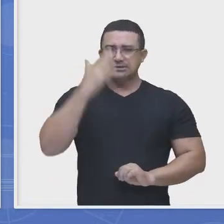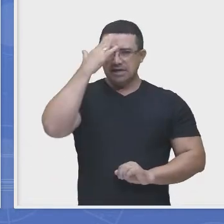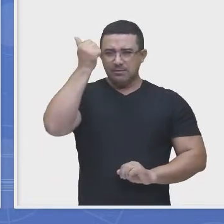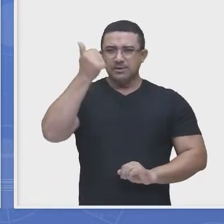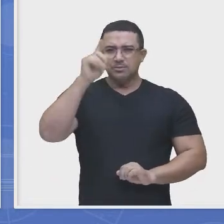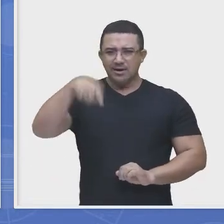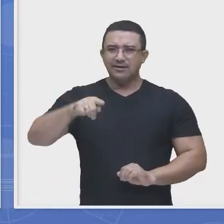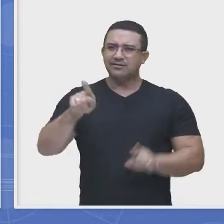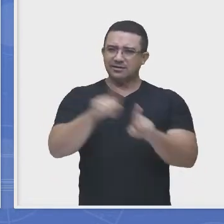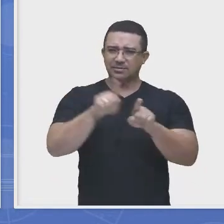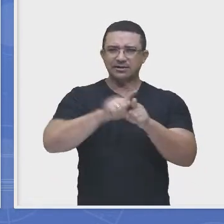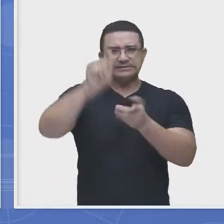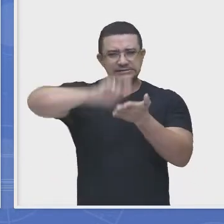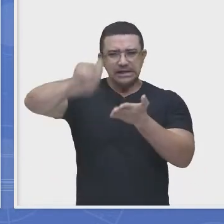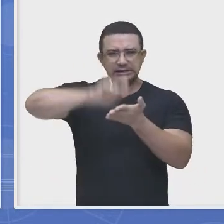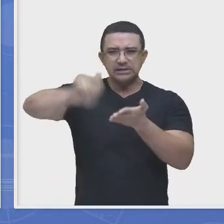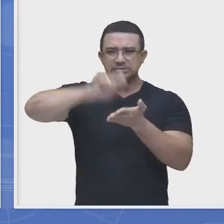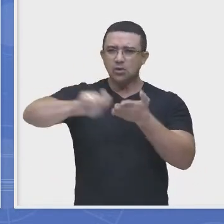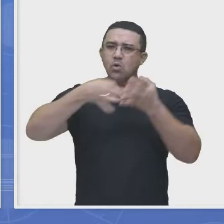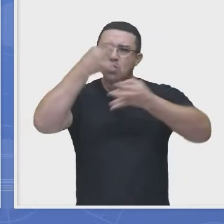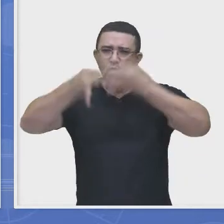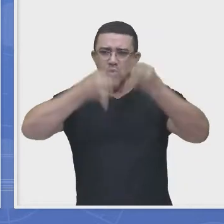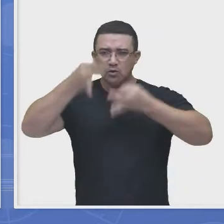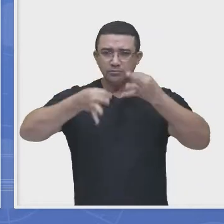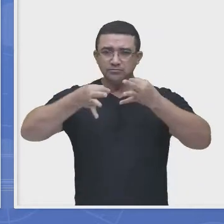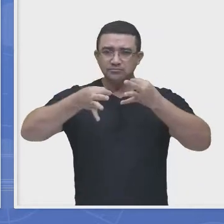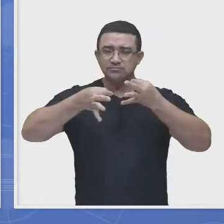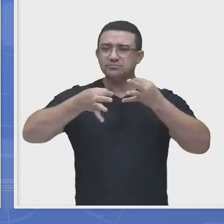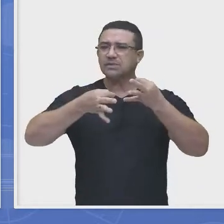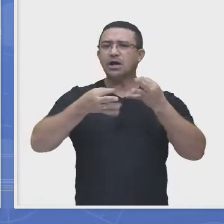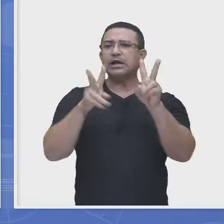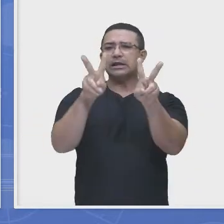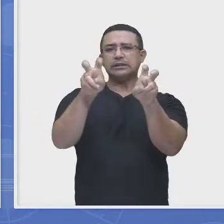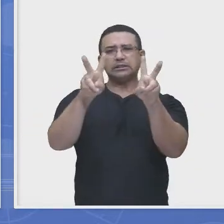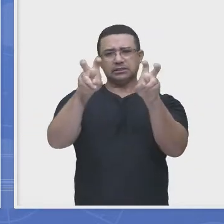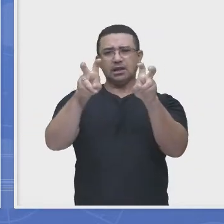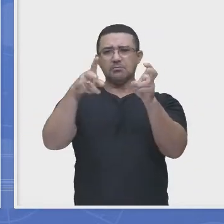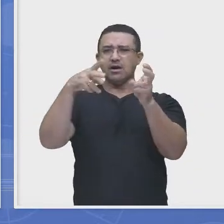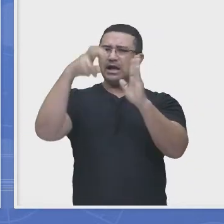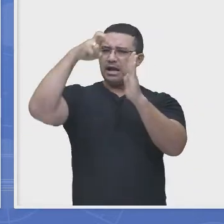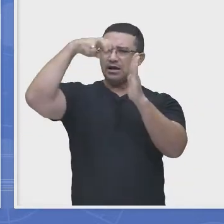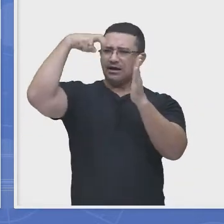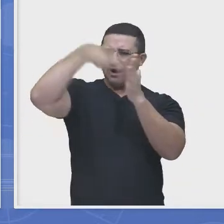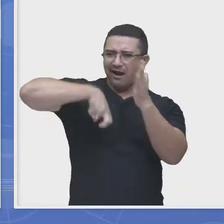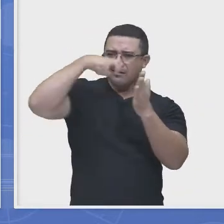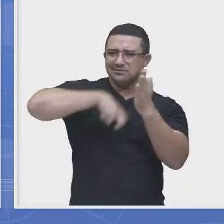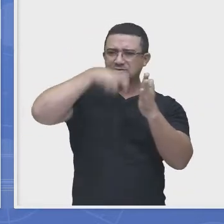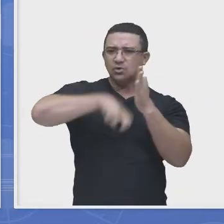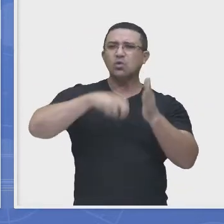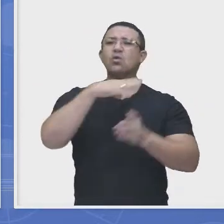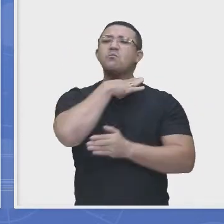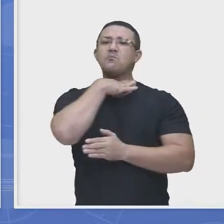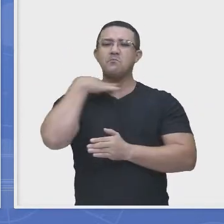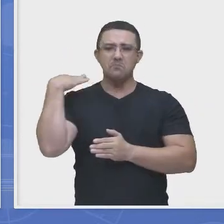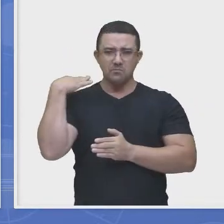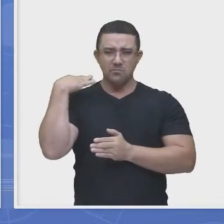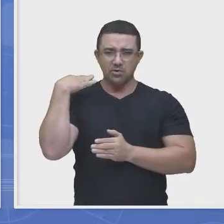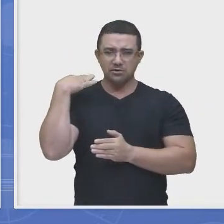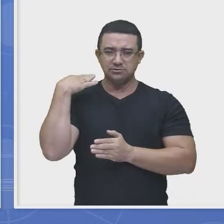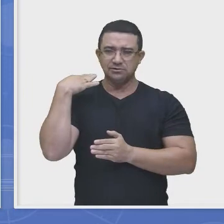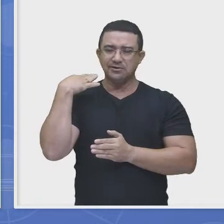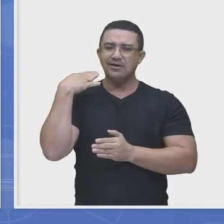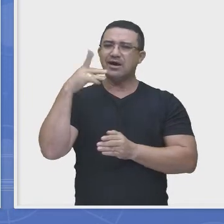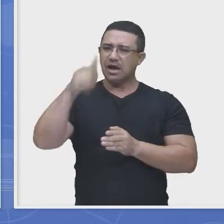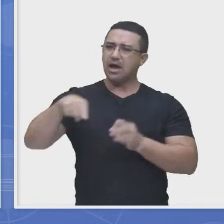dissertação argumentativa, tratou aí sobre a temática da pena de morte, né? Uma temática